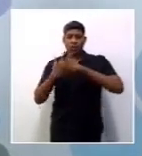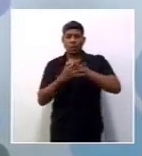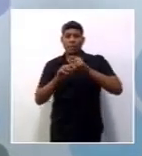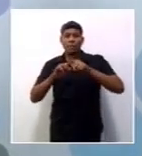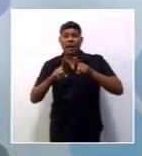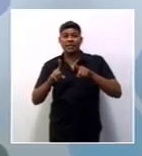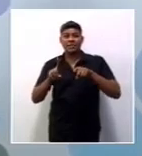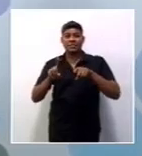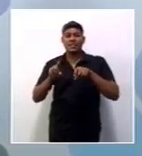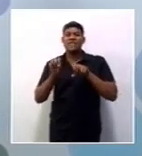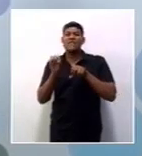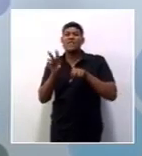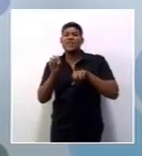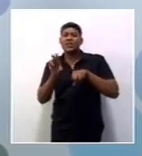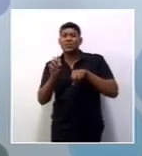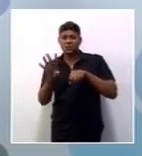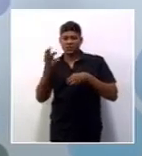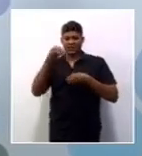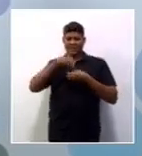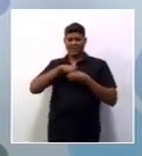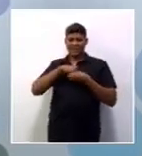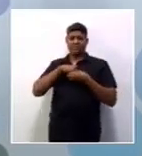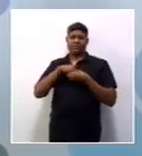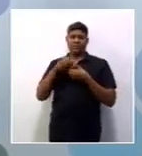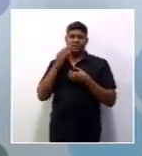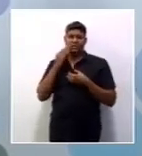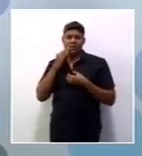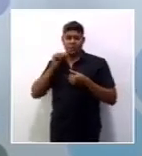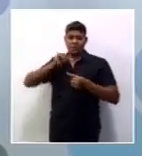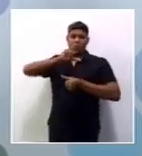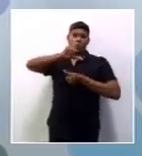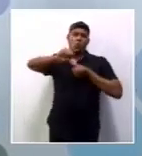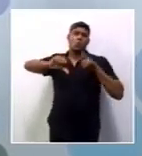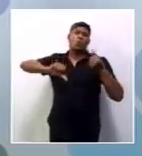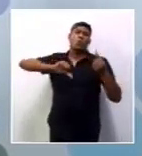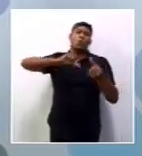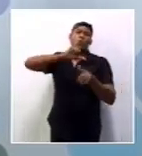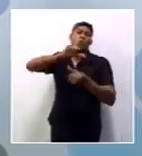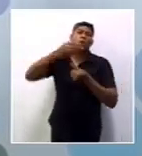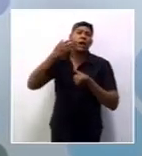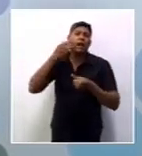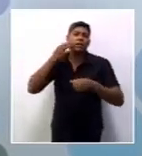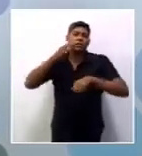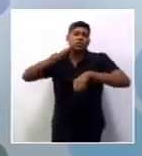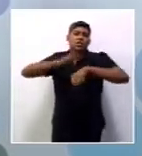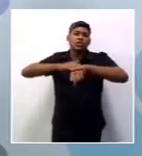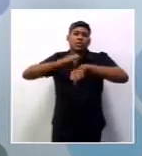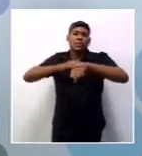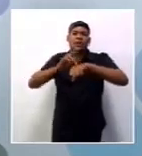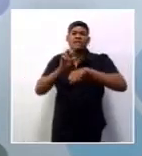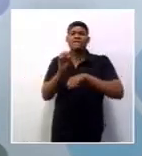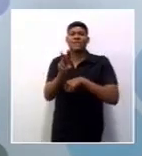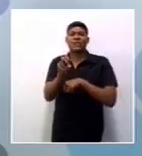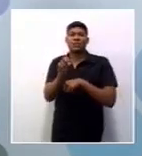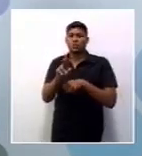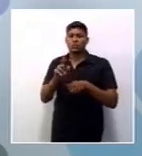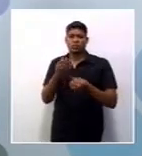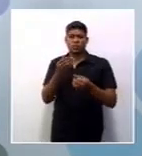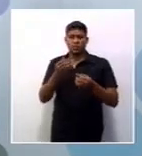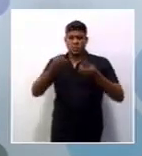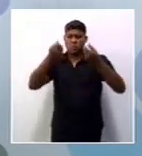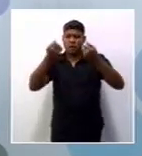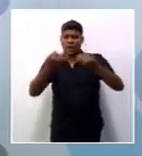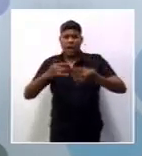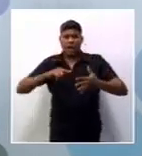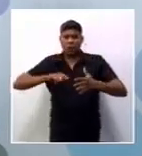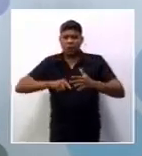vírus no estômago, na verdade. E ele, quando sofre uma mutação nos gatos, ele gera uma doença chamada PIF. Eu não vou me aprofundar, porque não é